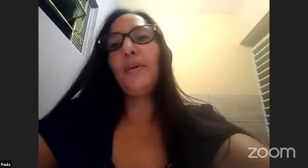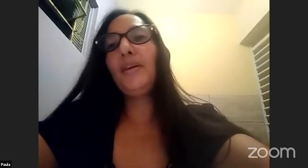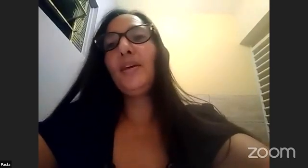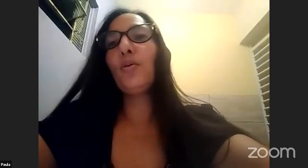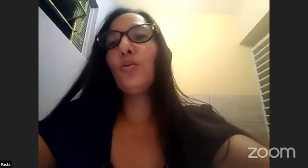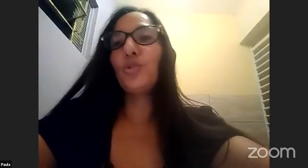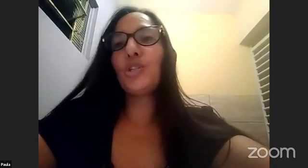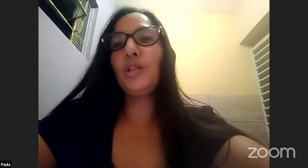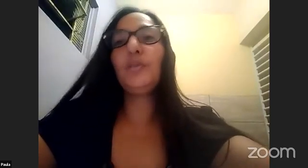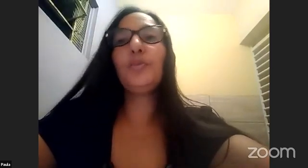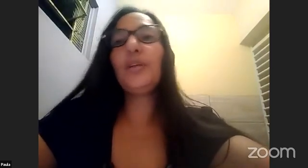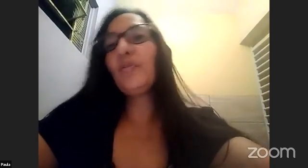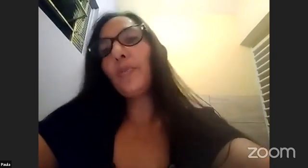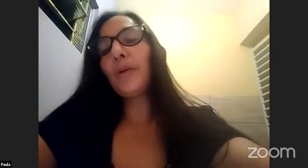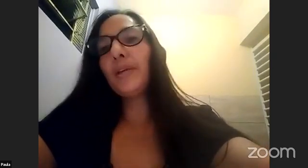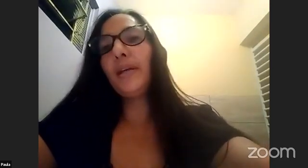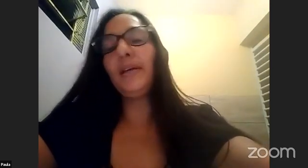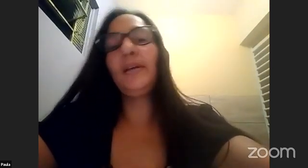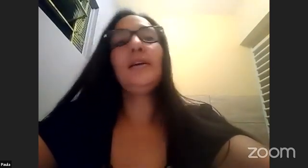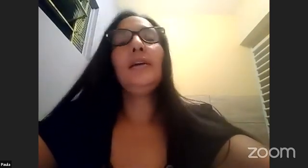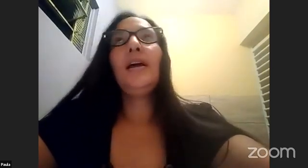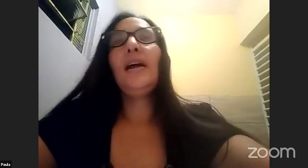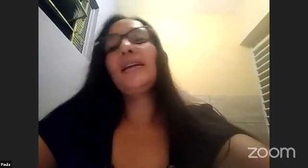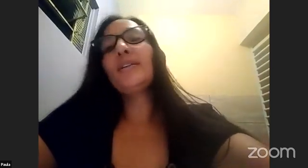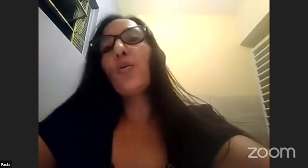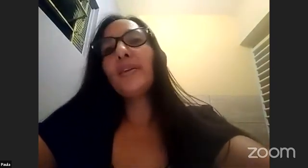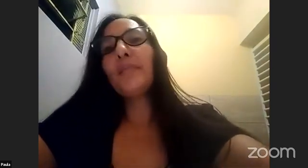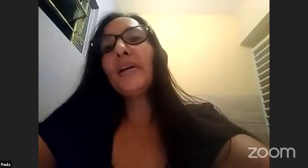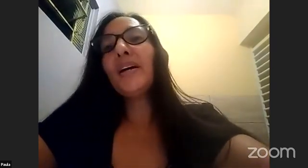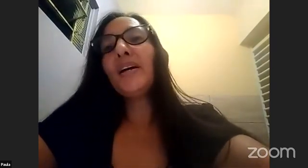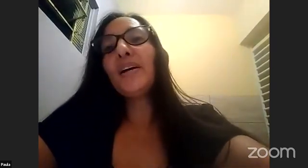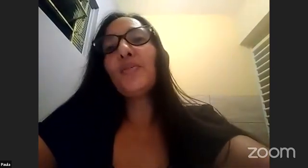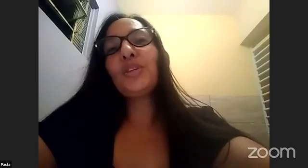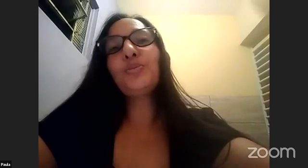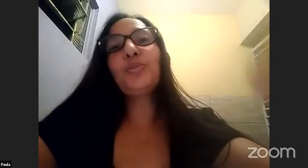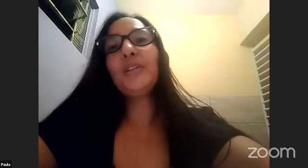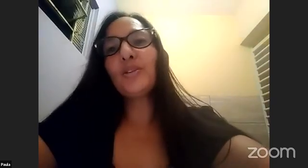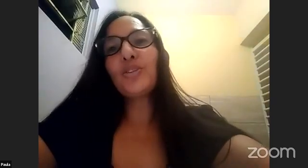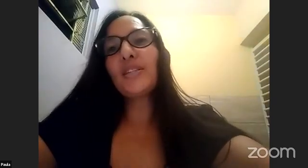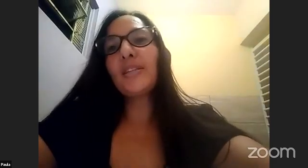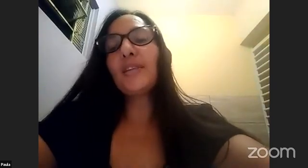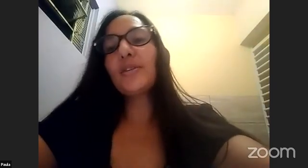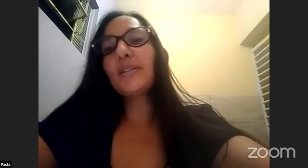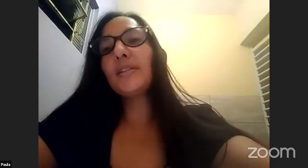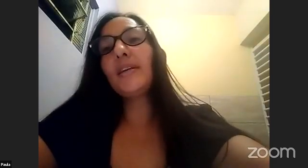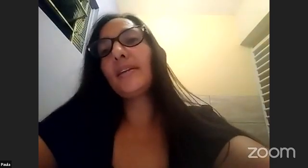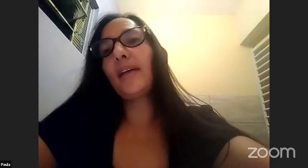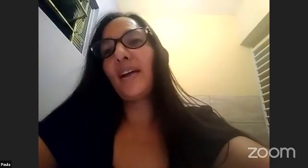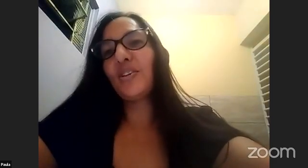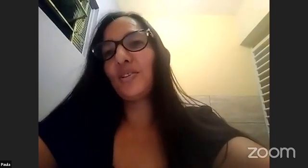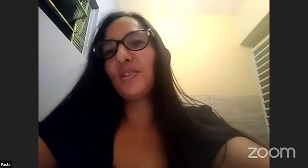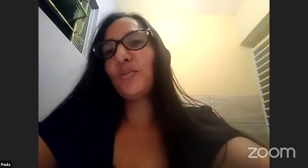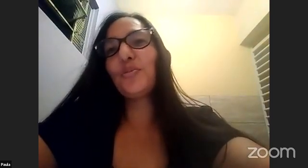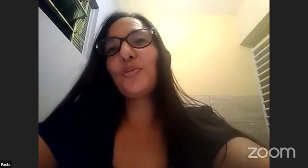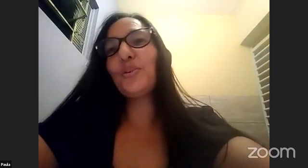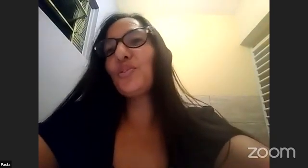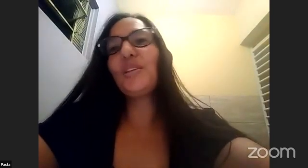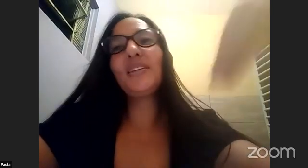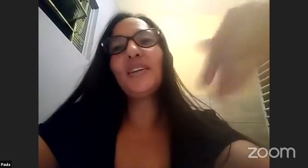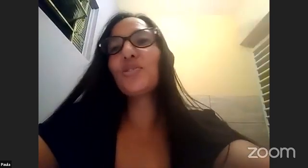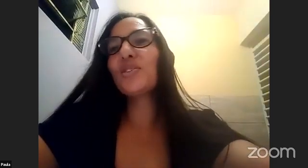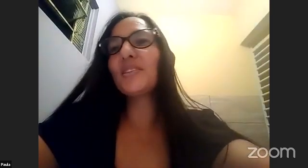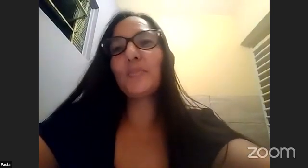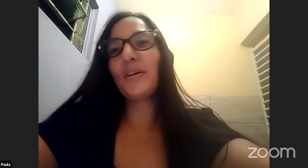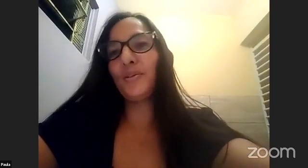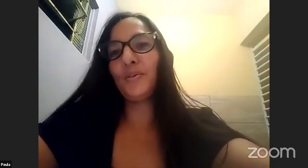não sabia o motivo e levou para a UTI. Ela nasceu 4 da manhã, eu fui ter notícia dela só 6 da tarde. Então, foi o